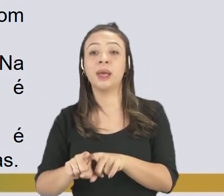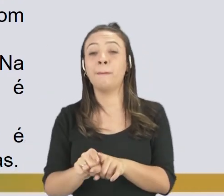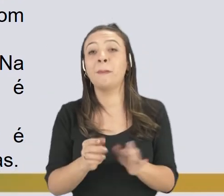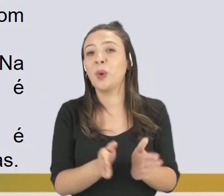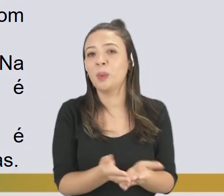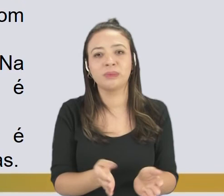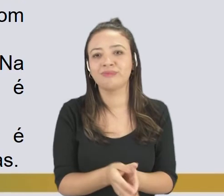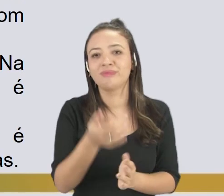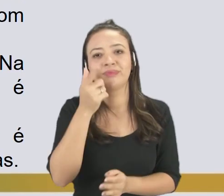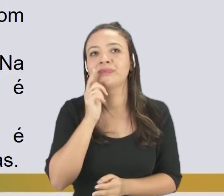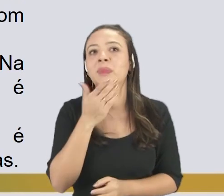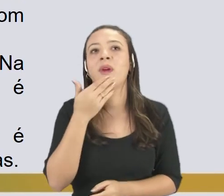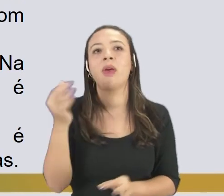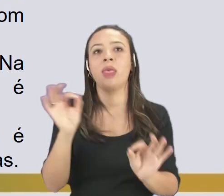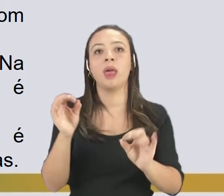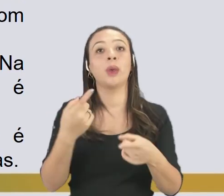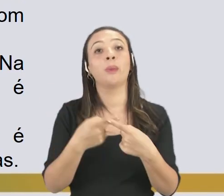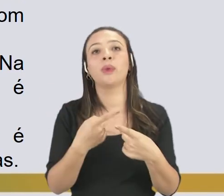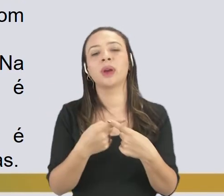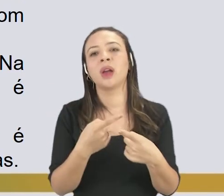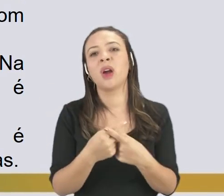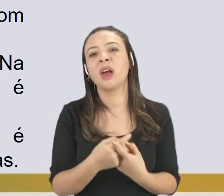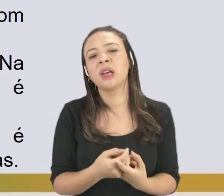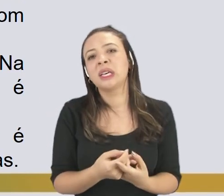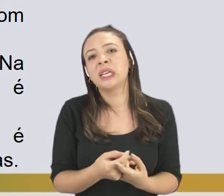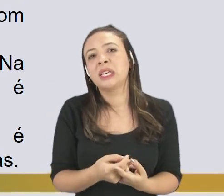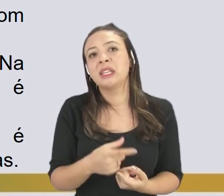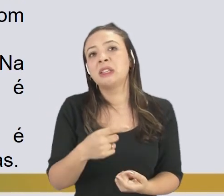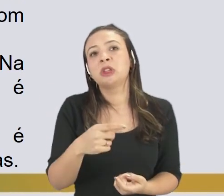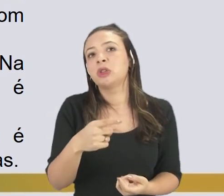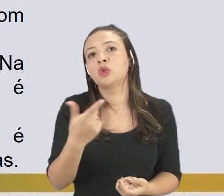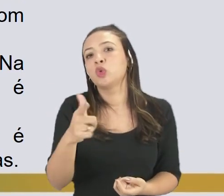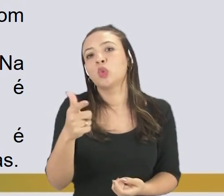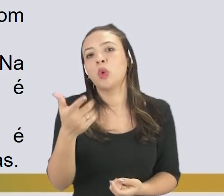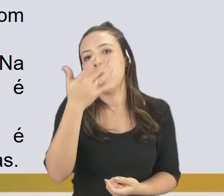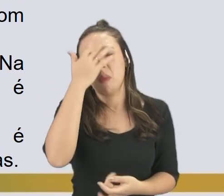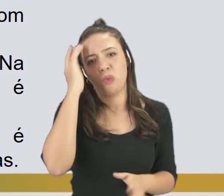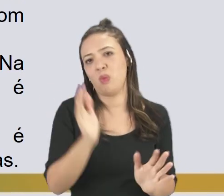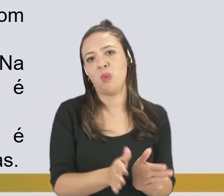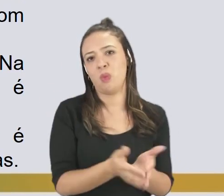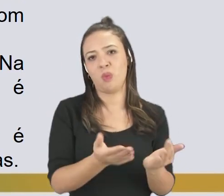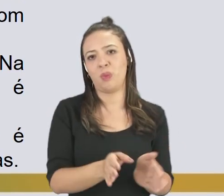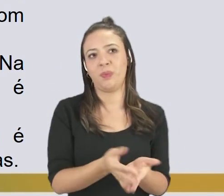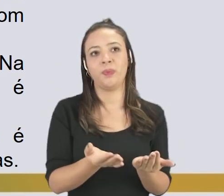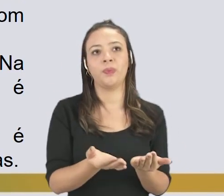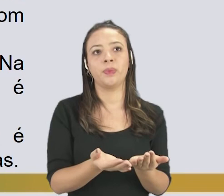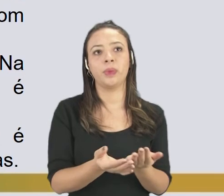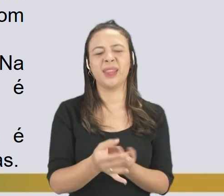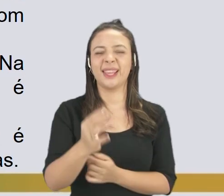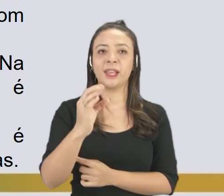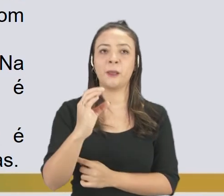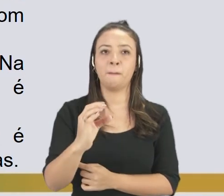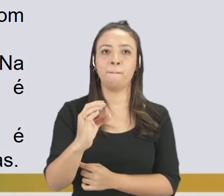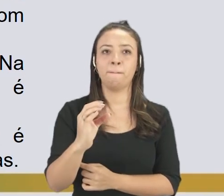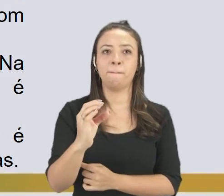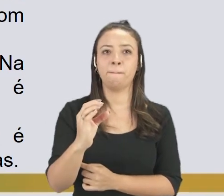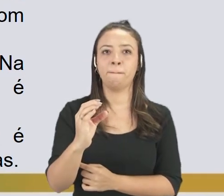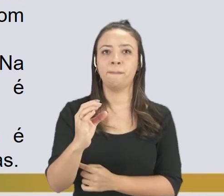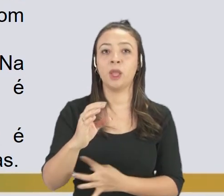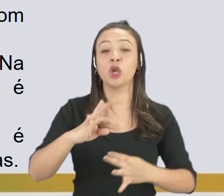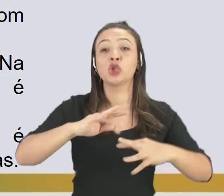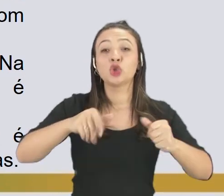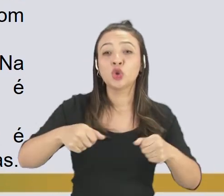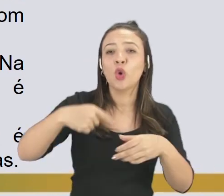não há mais número significativo de pessoas em situação de pobreza. Letra C. Praticamente